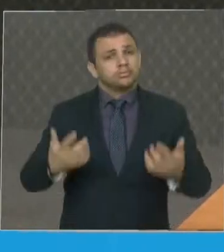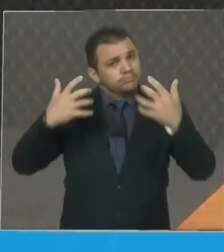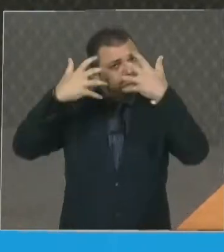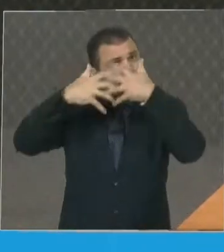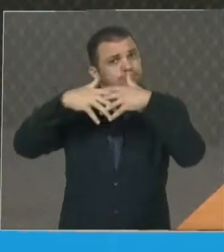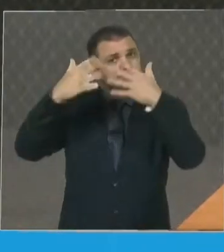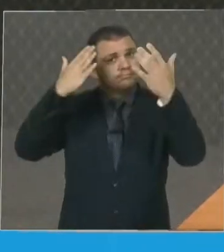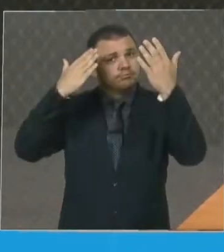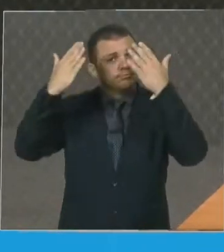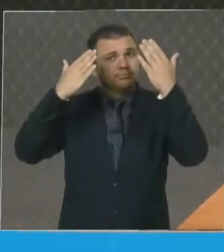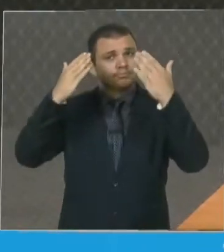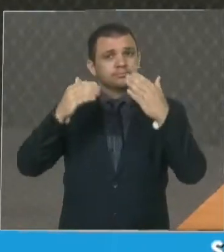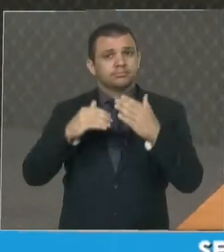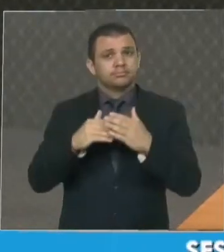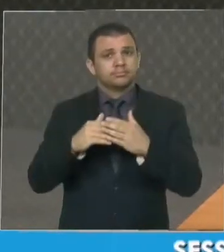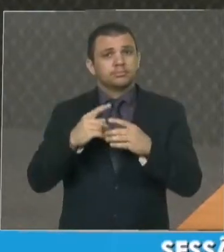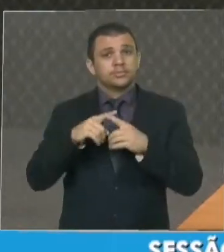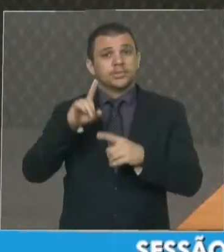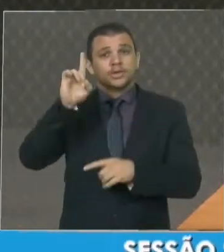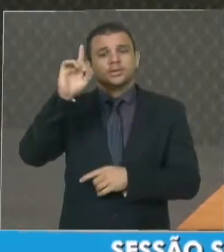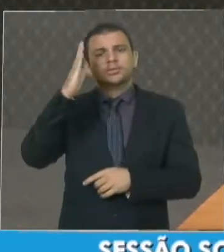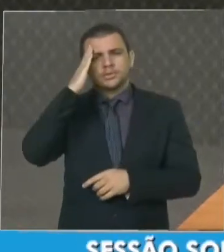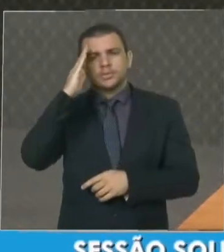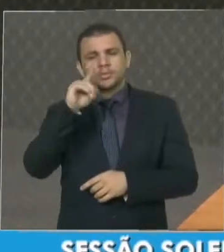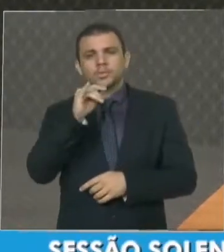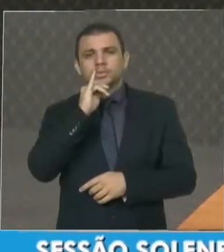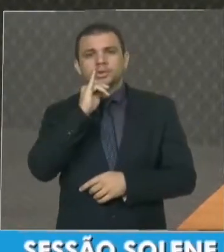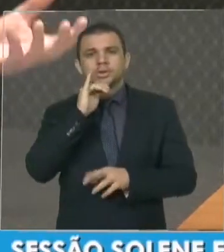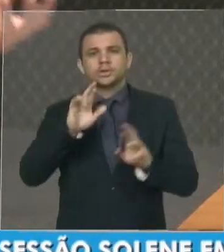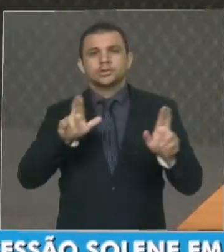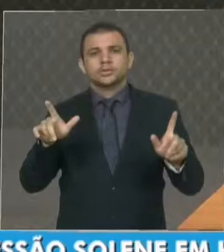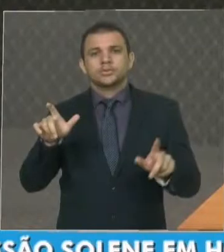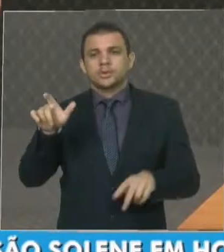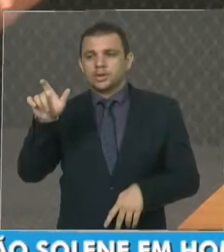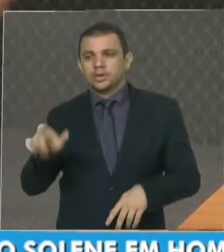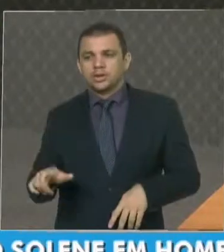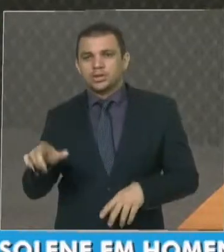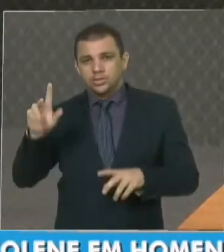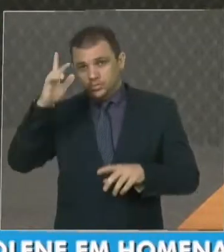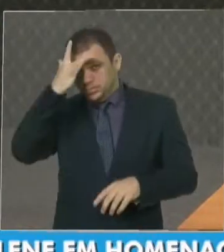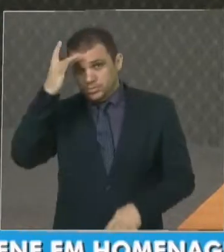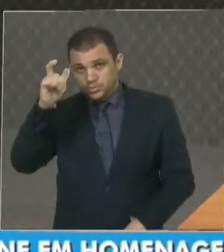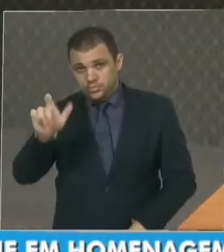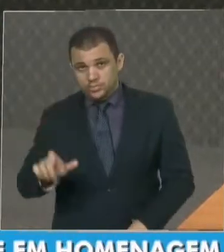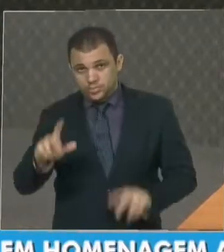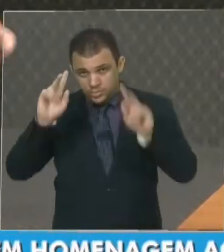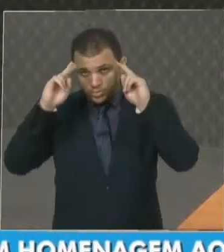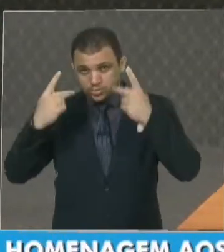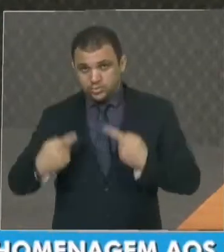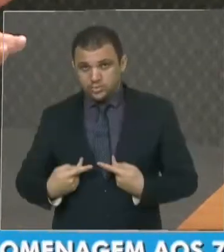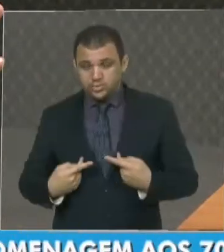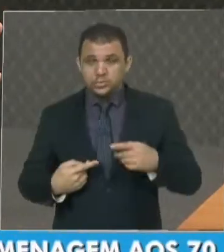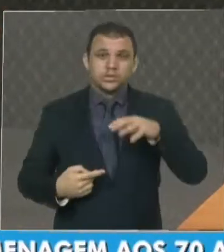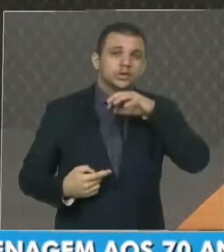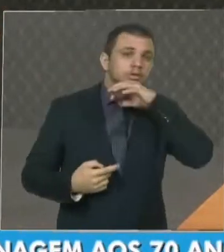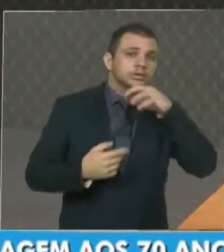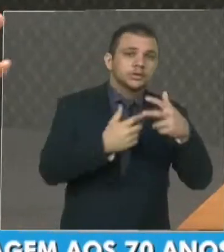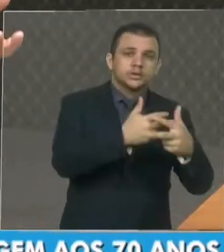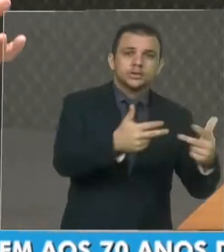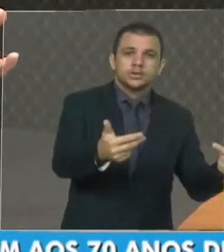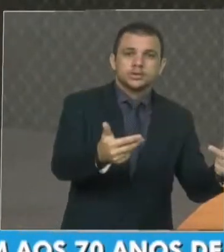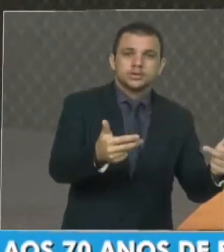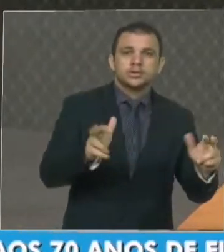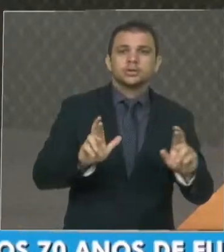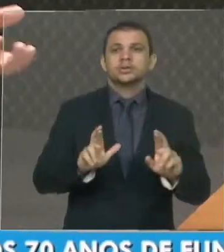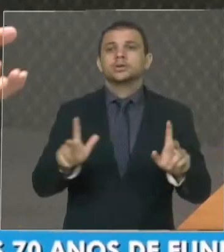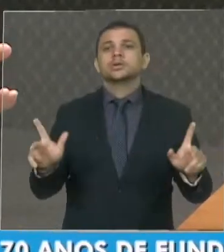entre um animal e um homem? Que é a diferença entre animais e human being? Como dizer? Human